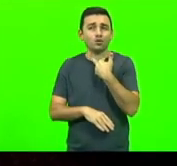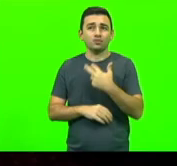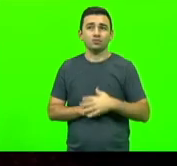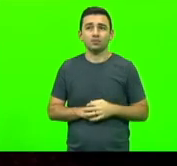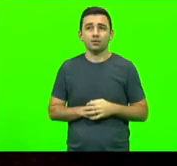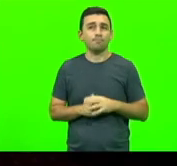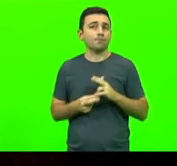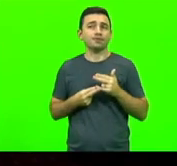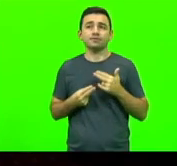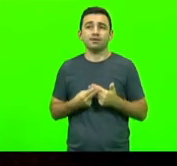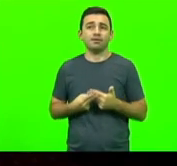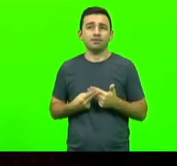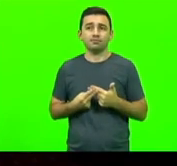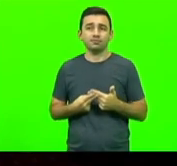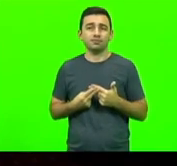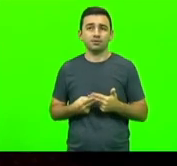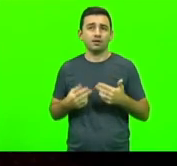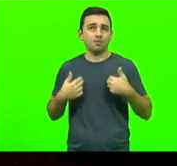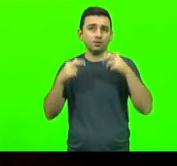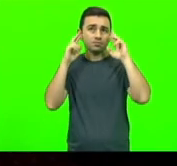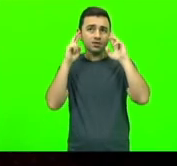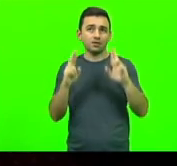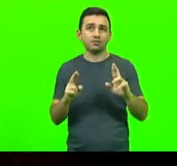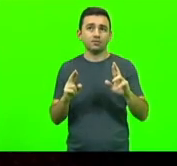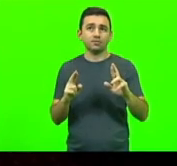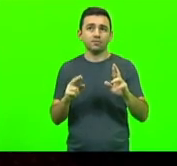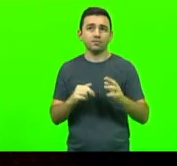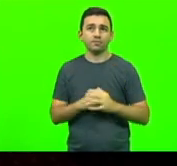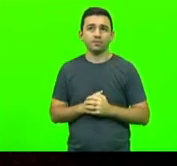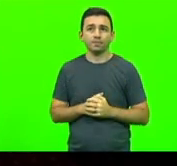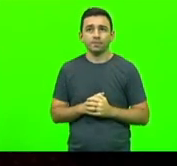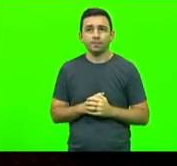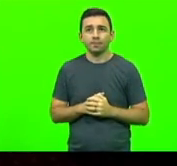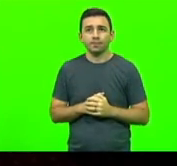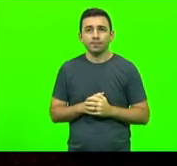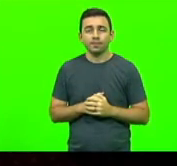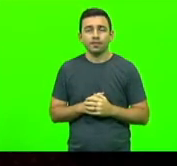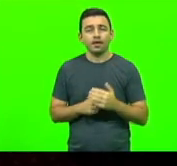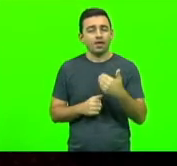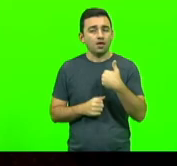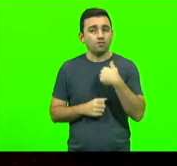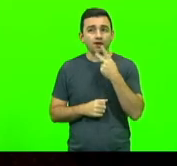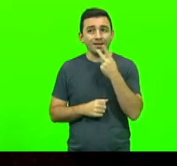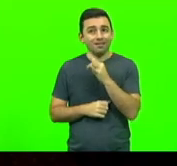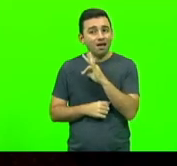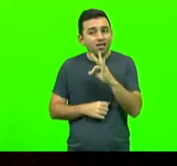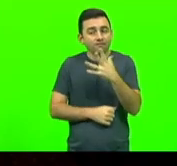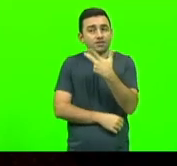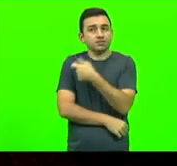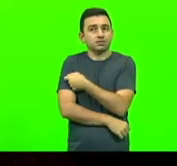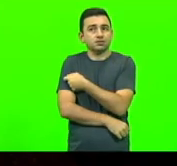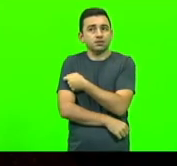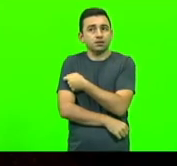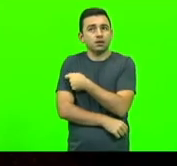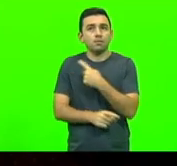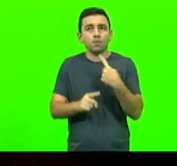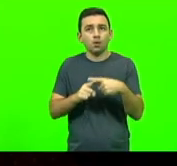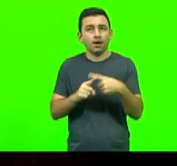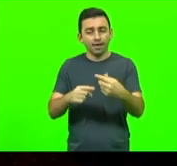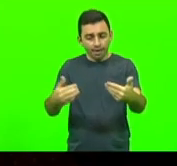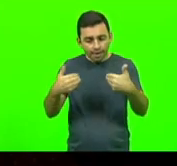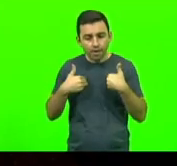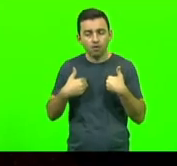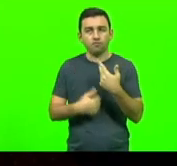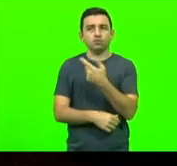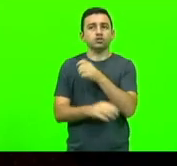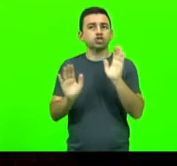Paciência. Eu respeito isso. Não estou falando aqui da vacina, porque eu sou vacinado